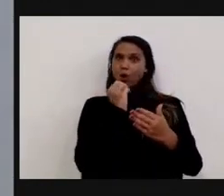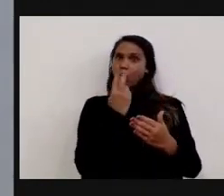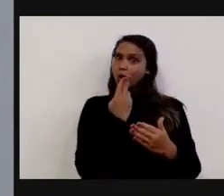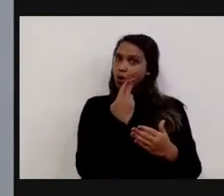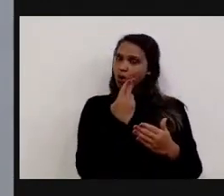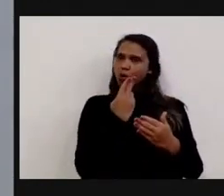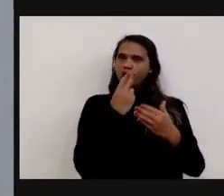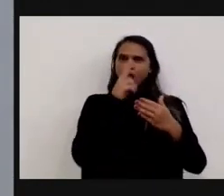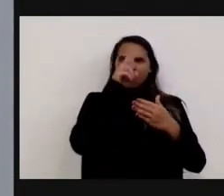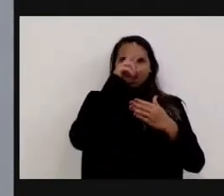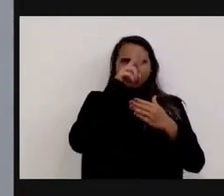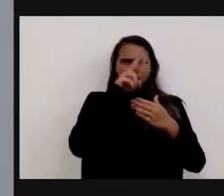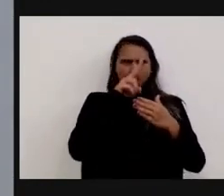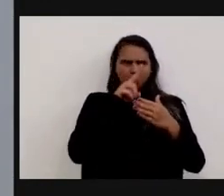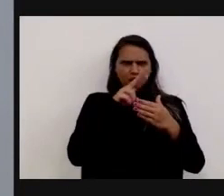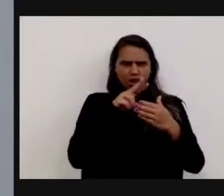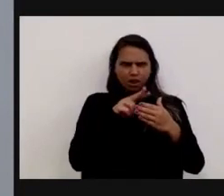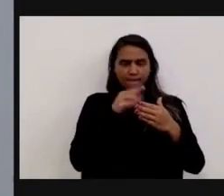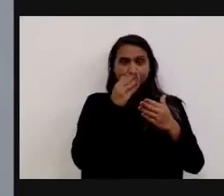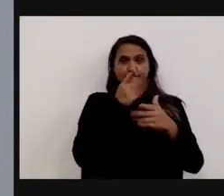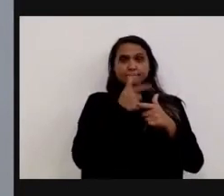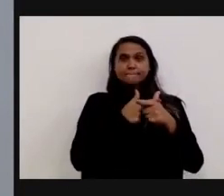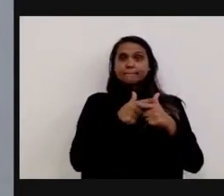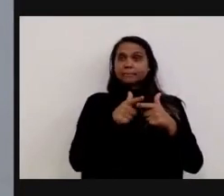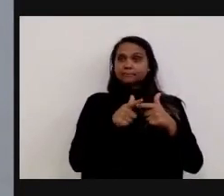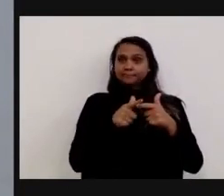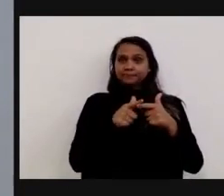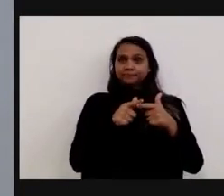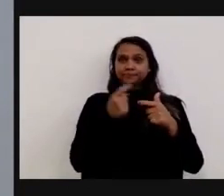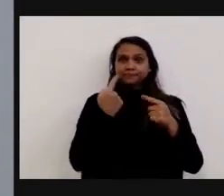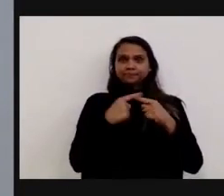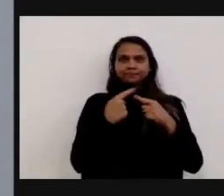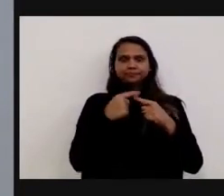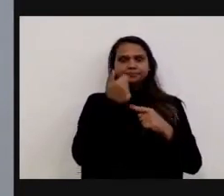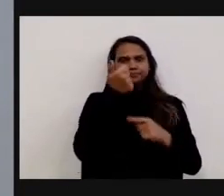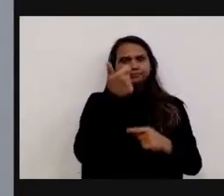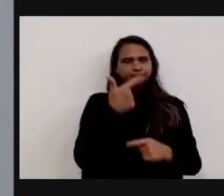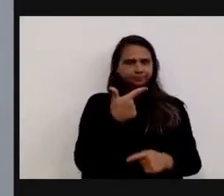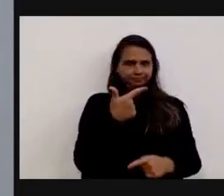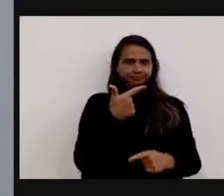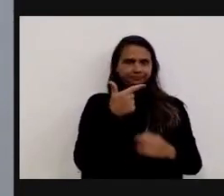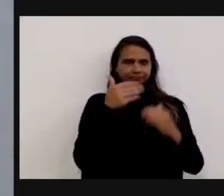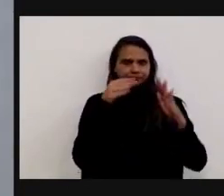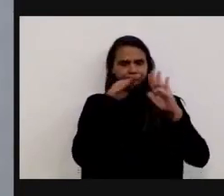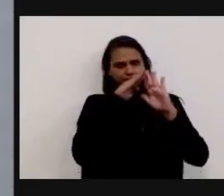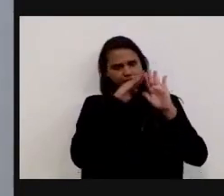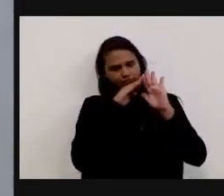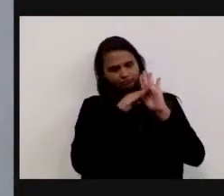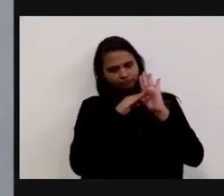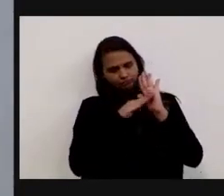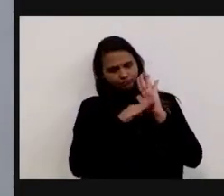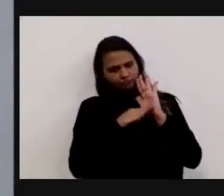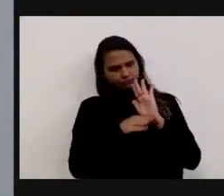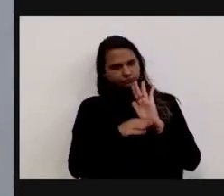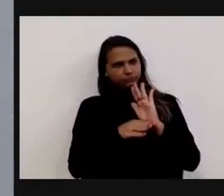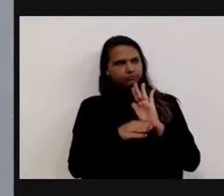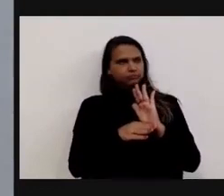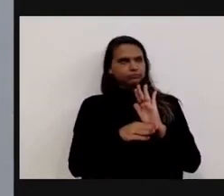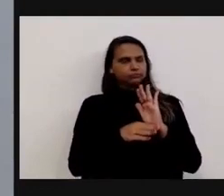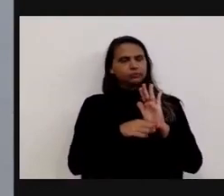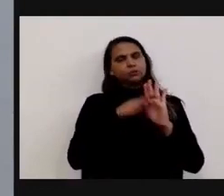ler só até a metade os outros não lê porque são afinal de contas são 12 comportamentos ali de gestão que a gente está avaliando Então